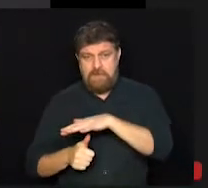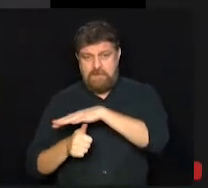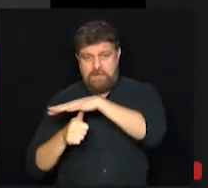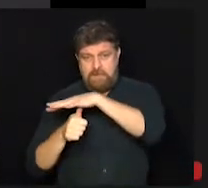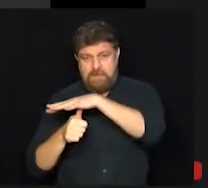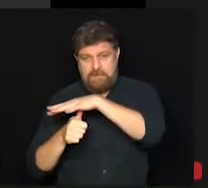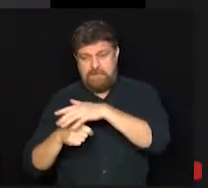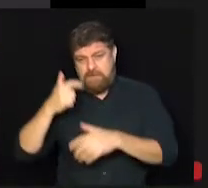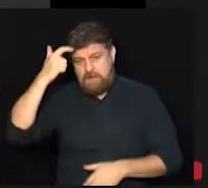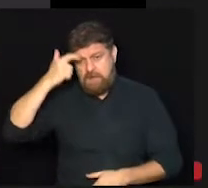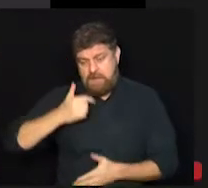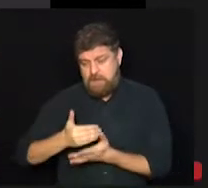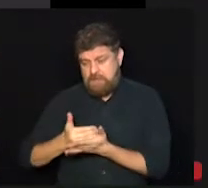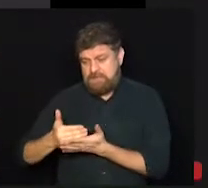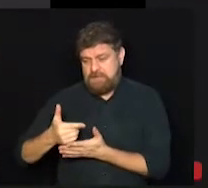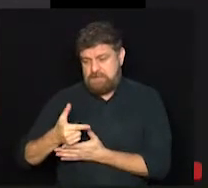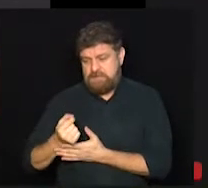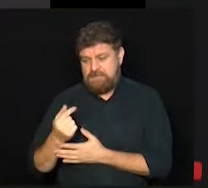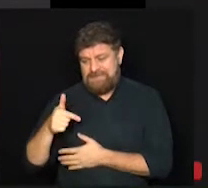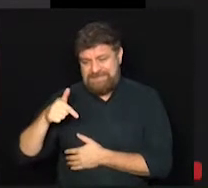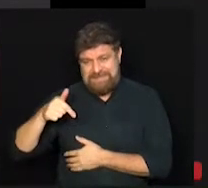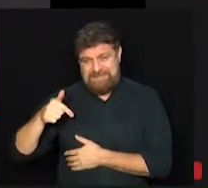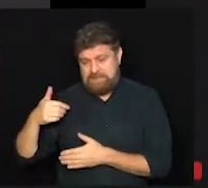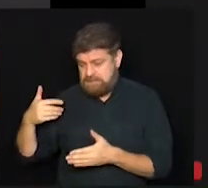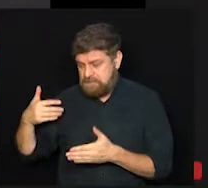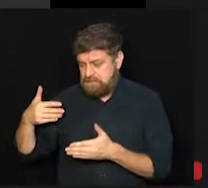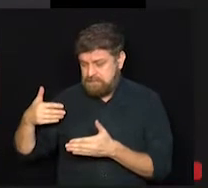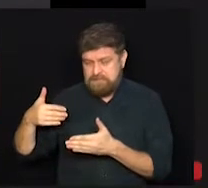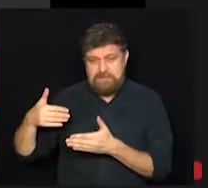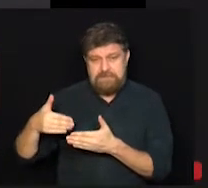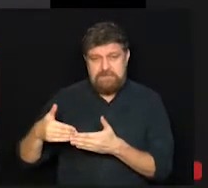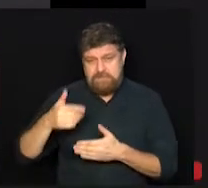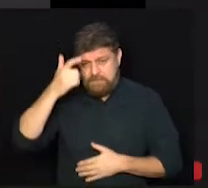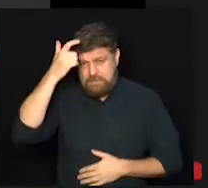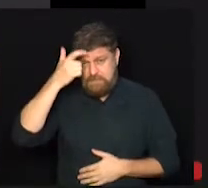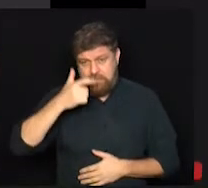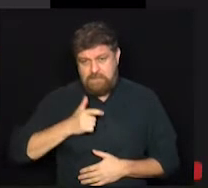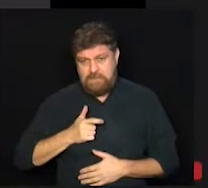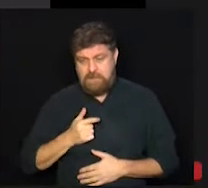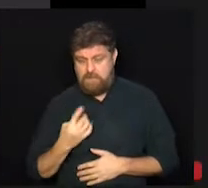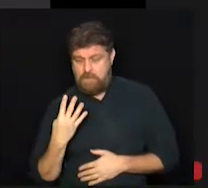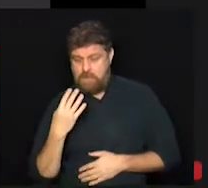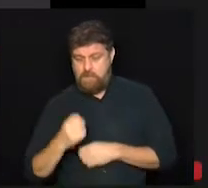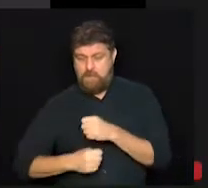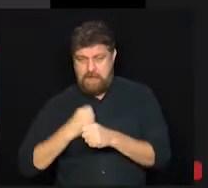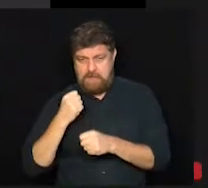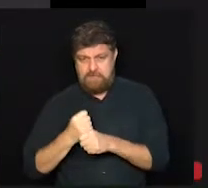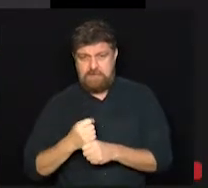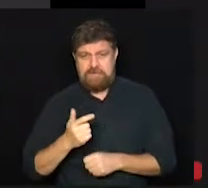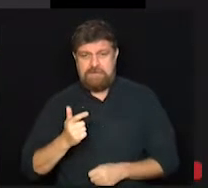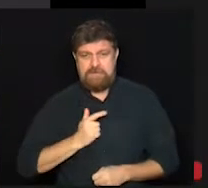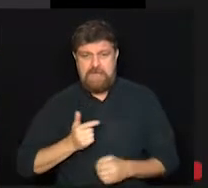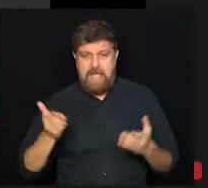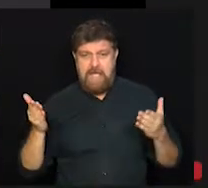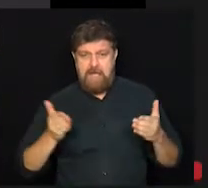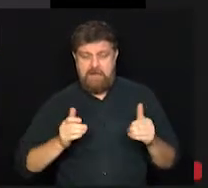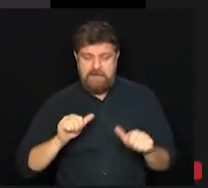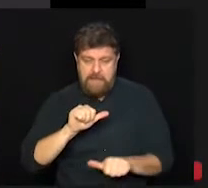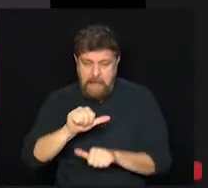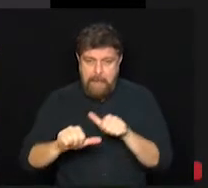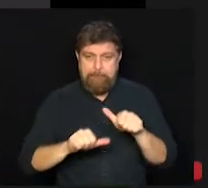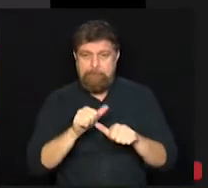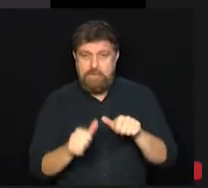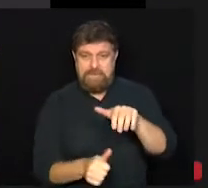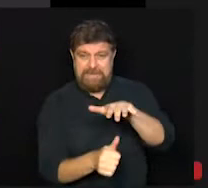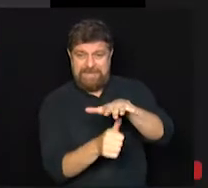exercendo desde 2017, o que me permitiu durante esses 4 anos, e nós estamos deixando a reitoria esse mês, né? O